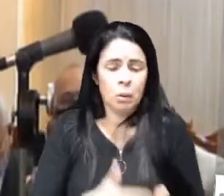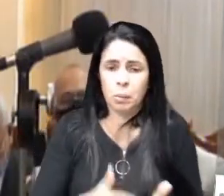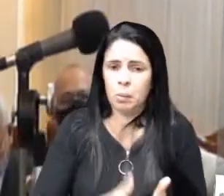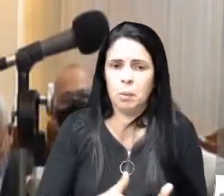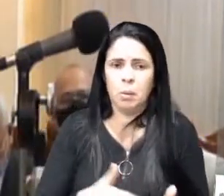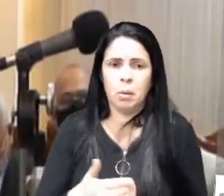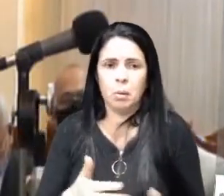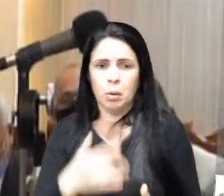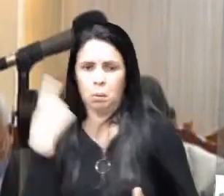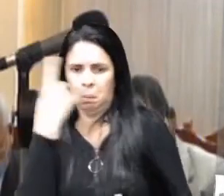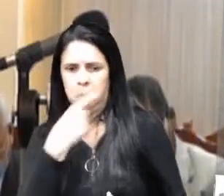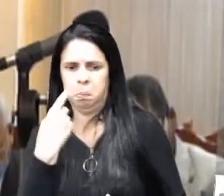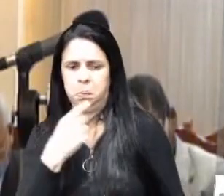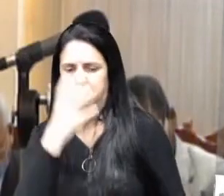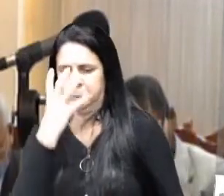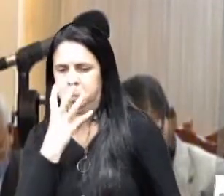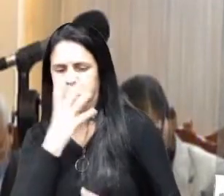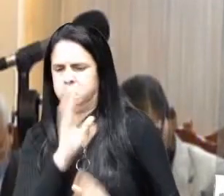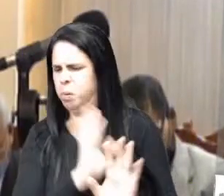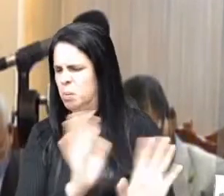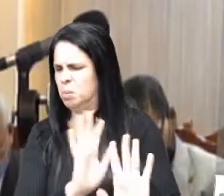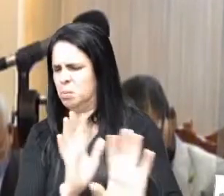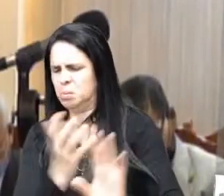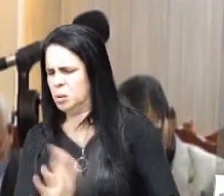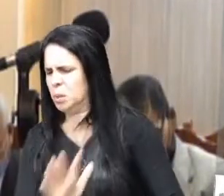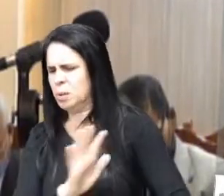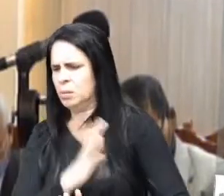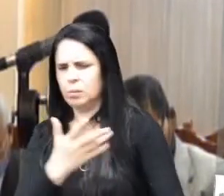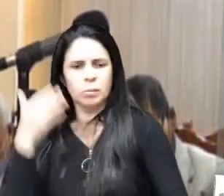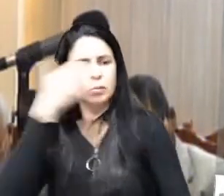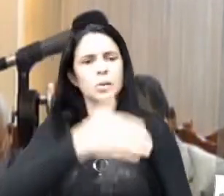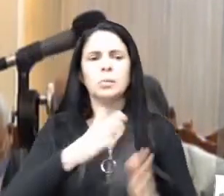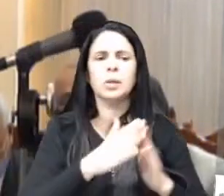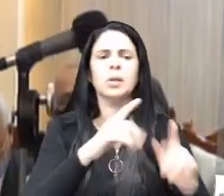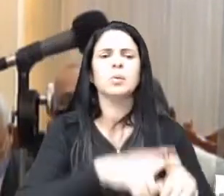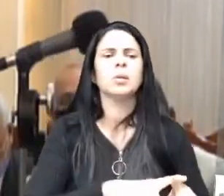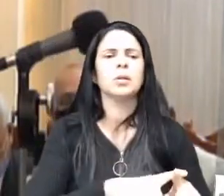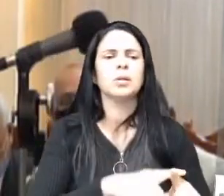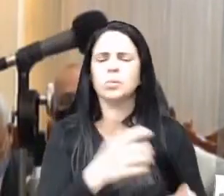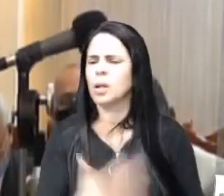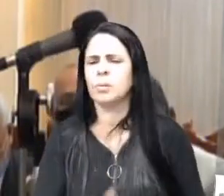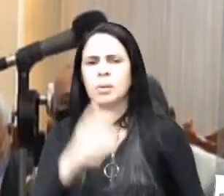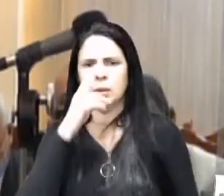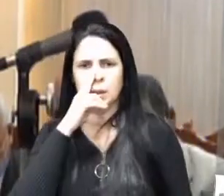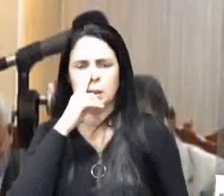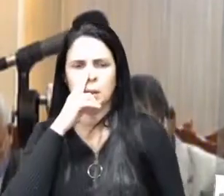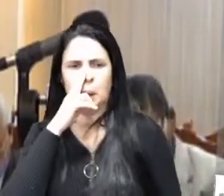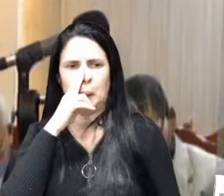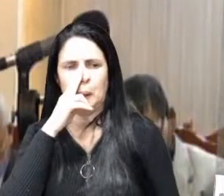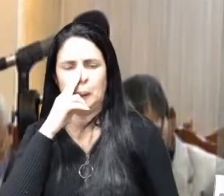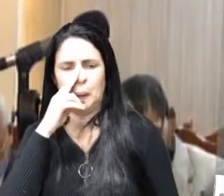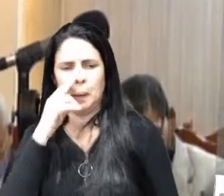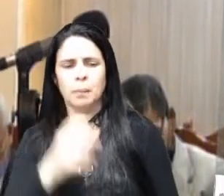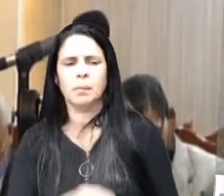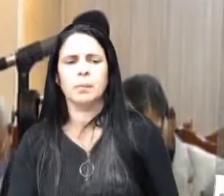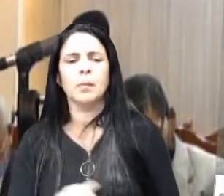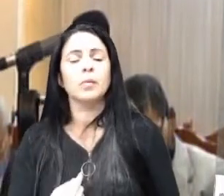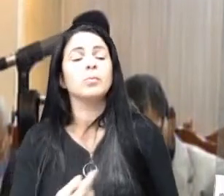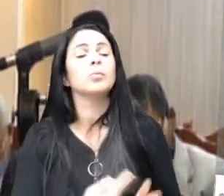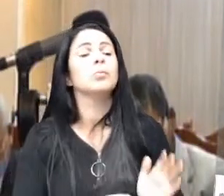vou mais à igreja. Já não quero mais ser crente. Entrega meu cartão de membro para o